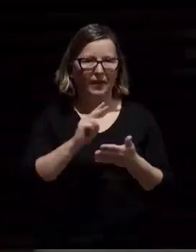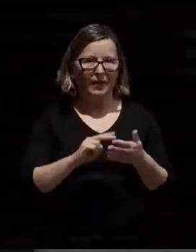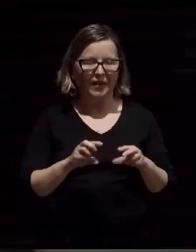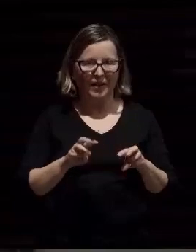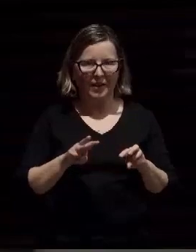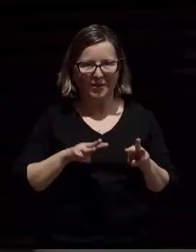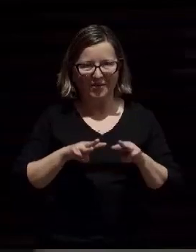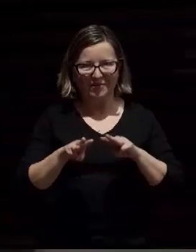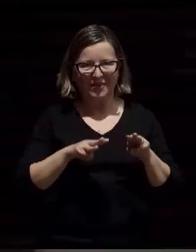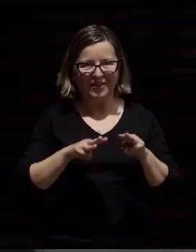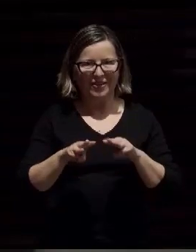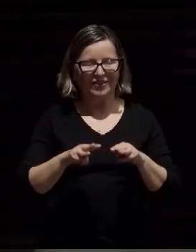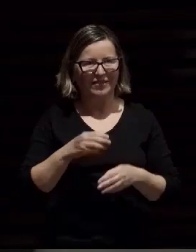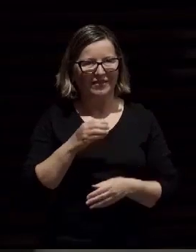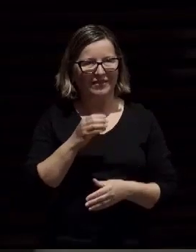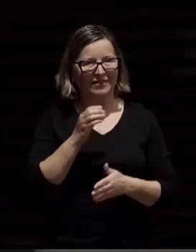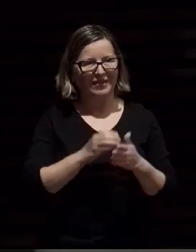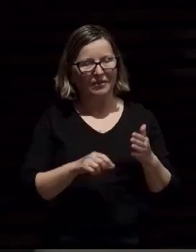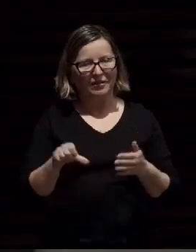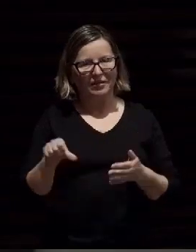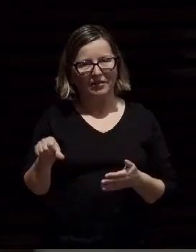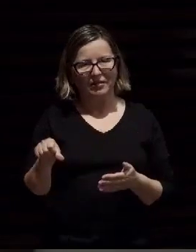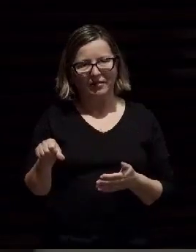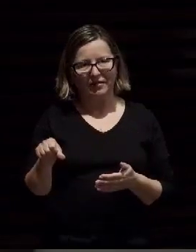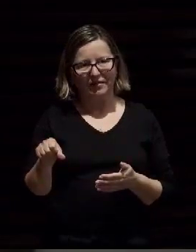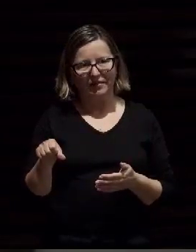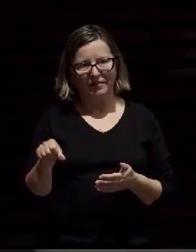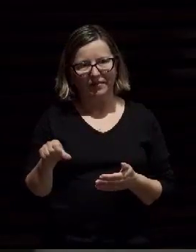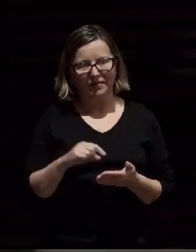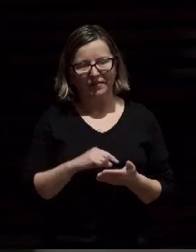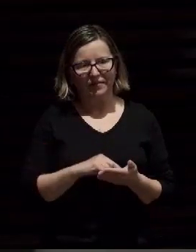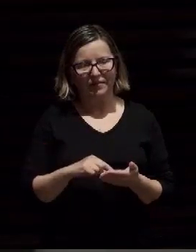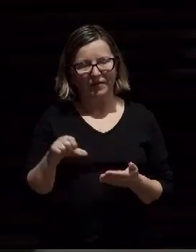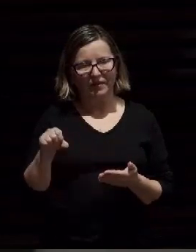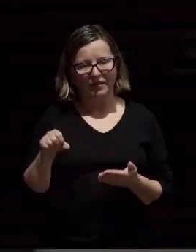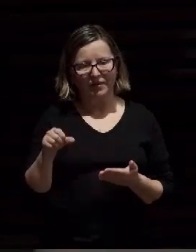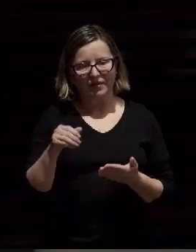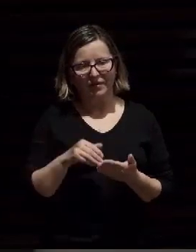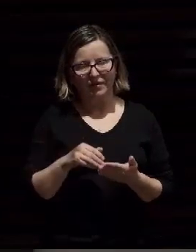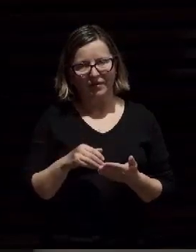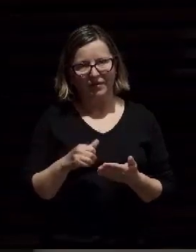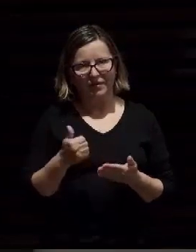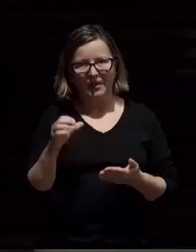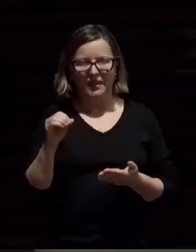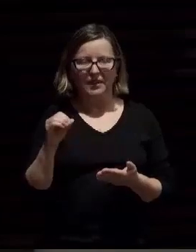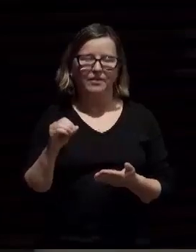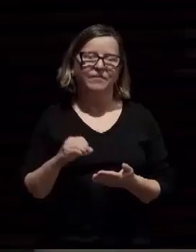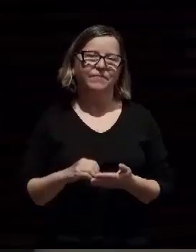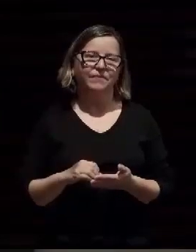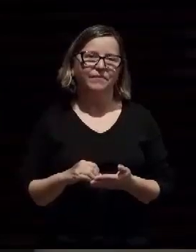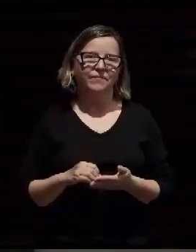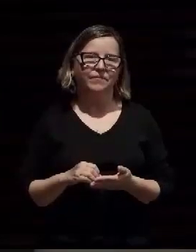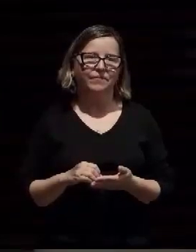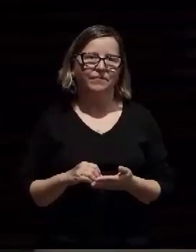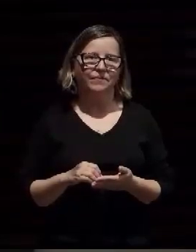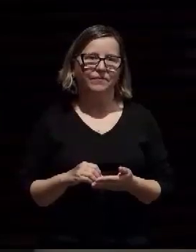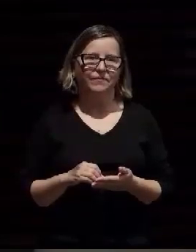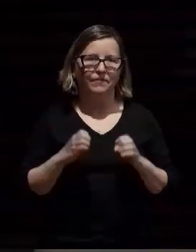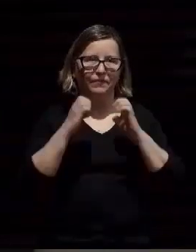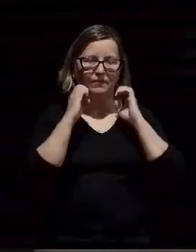Marcos, capítulo 9, versículos 9 e 10. Evangelho de